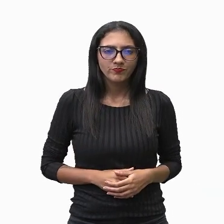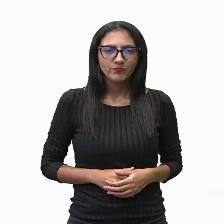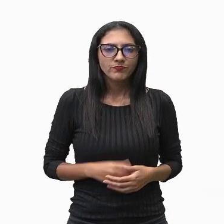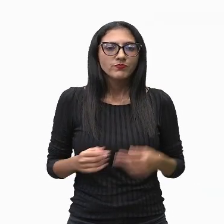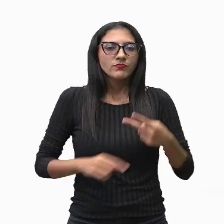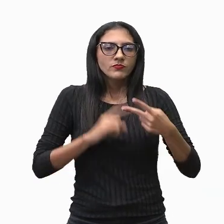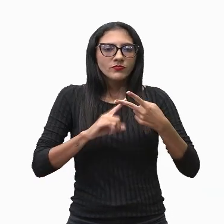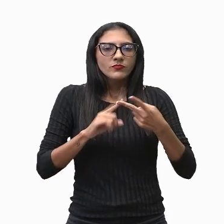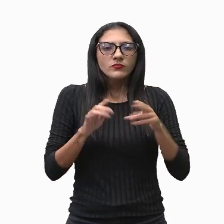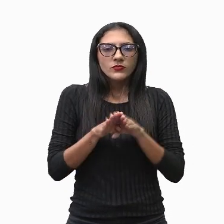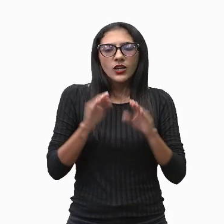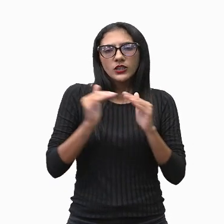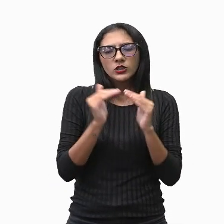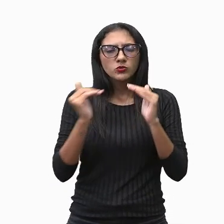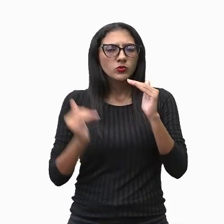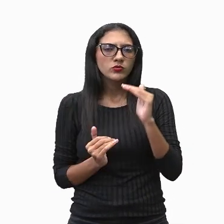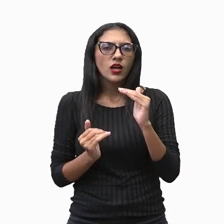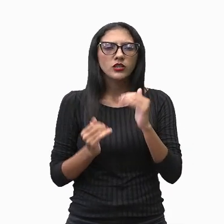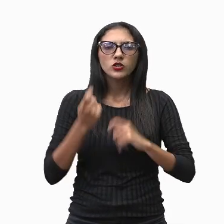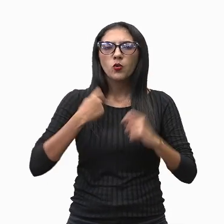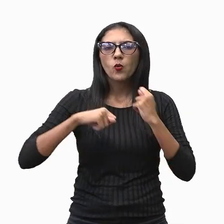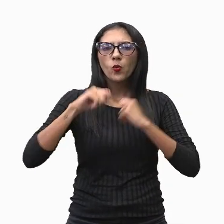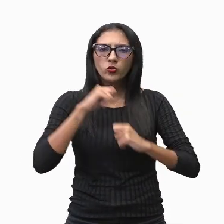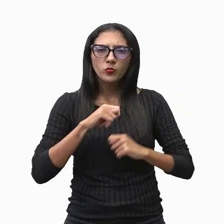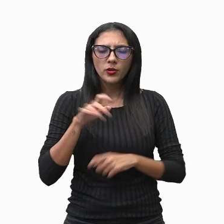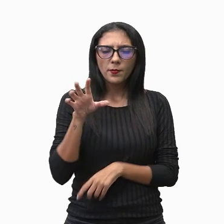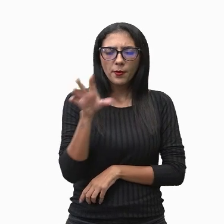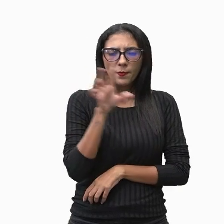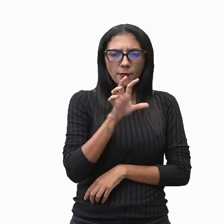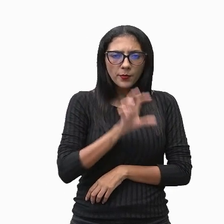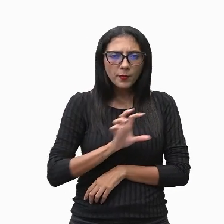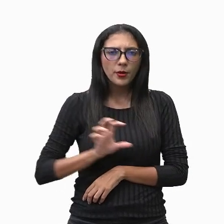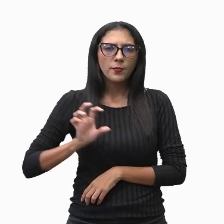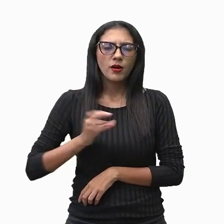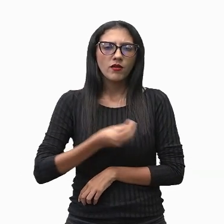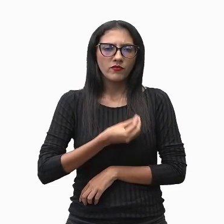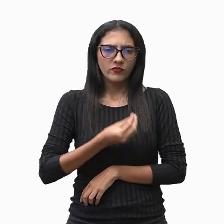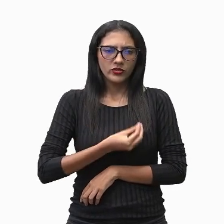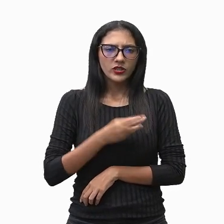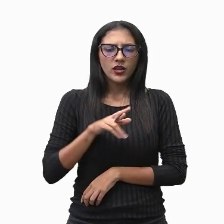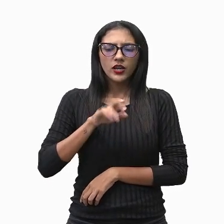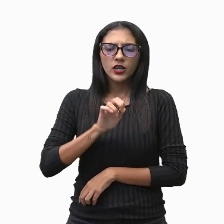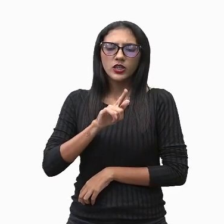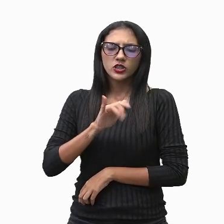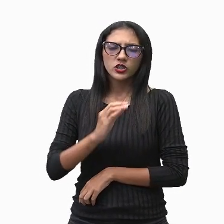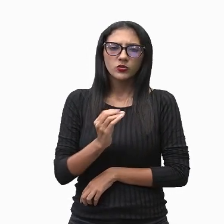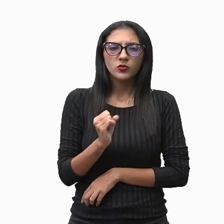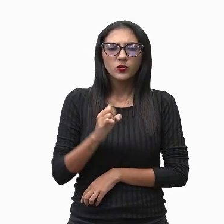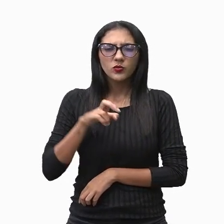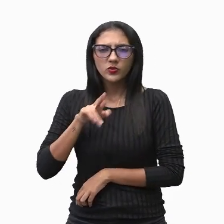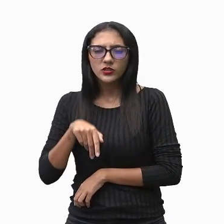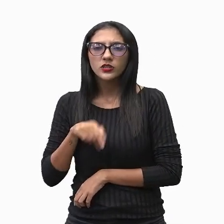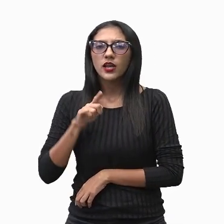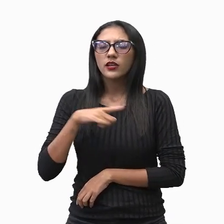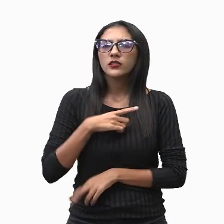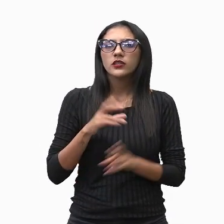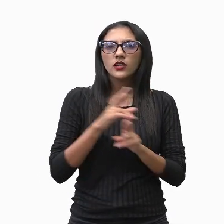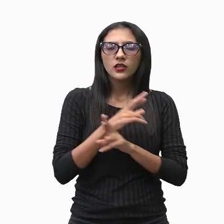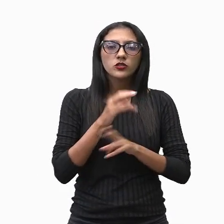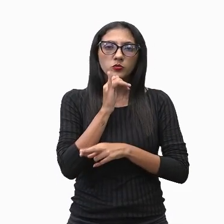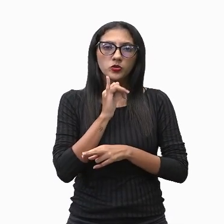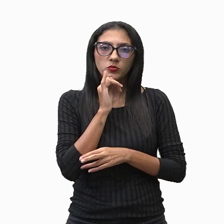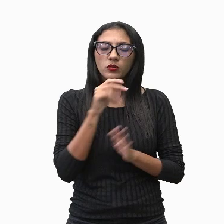econômicas entre regiões. Então nós sabemos esse termo regiões, ele vale tanto para as